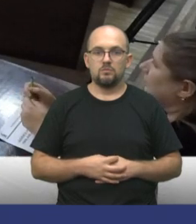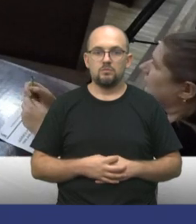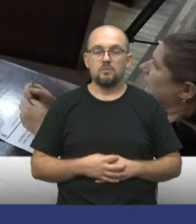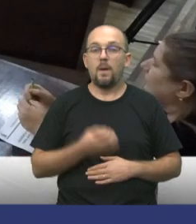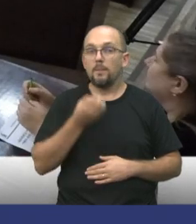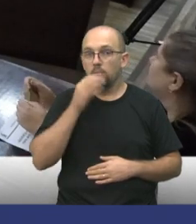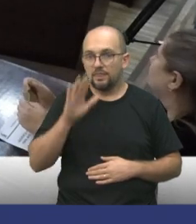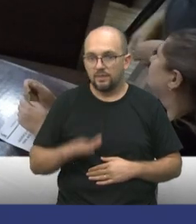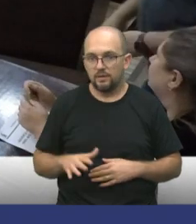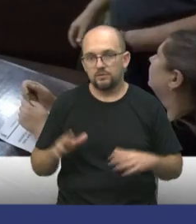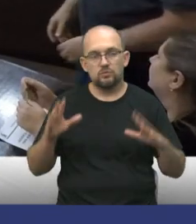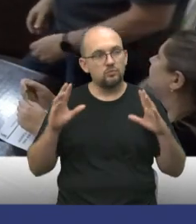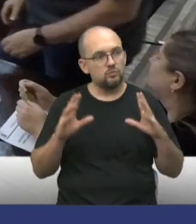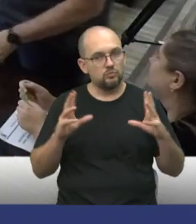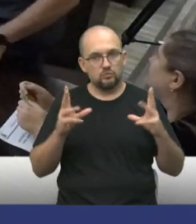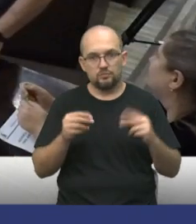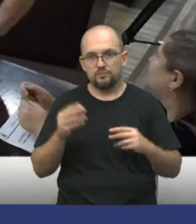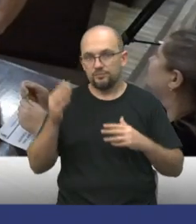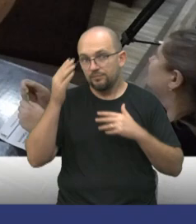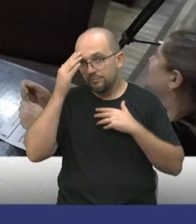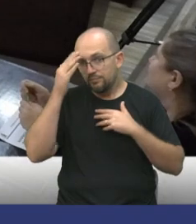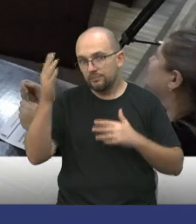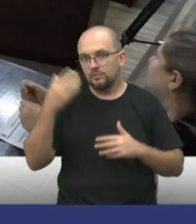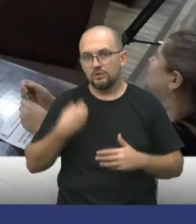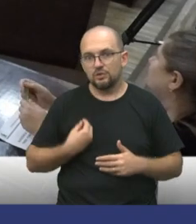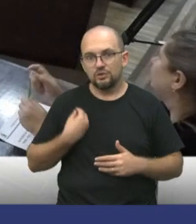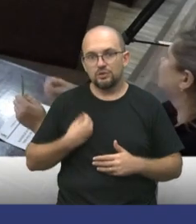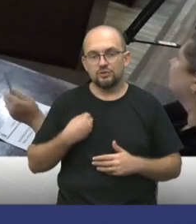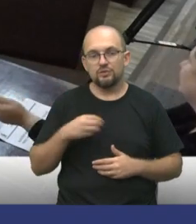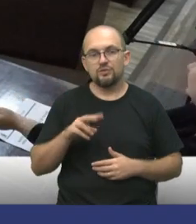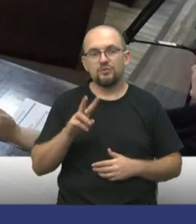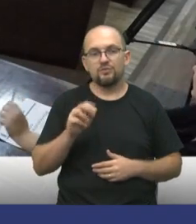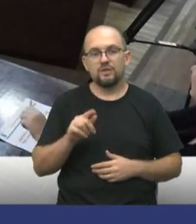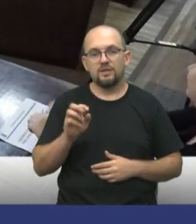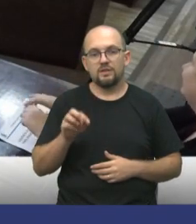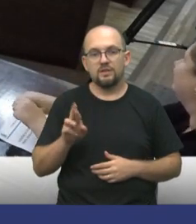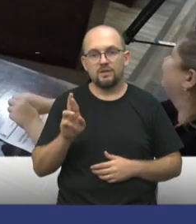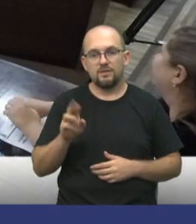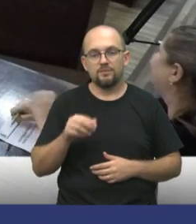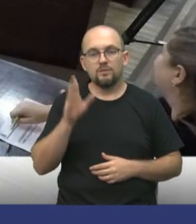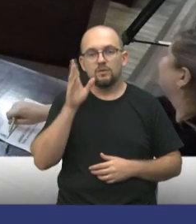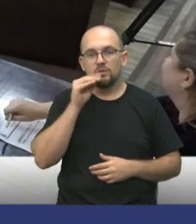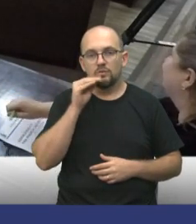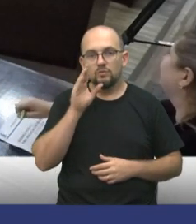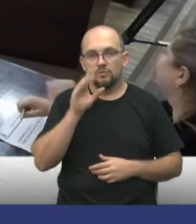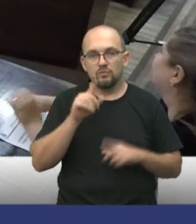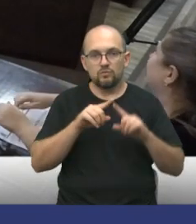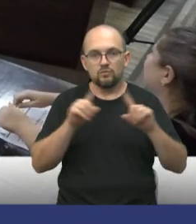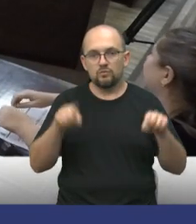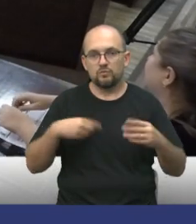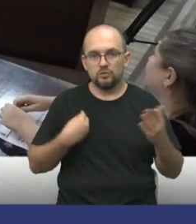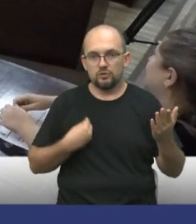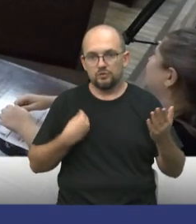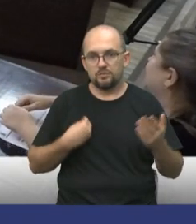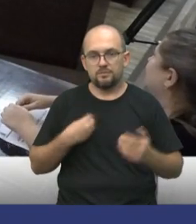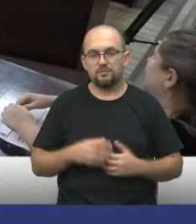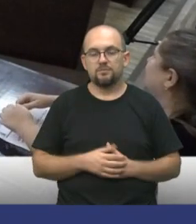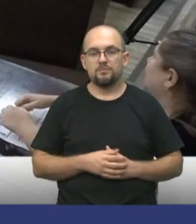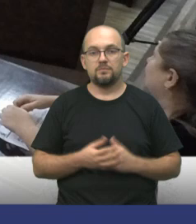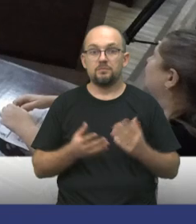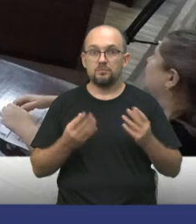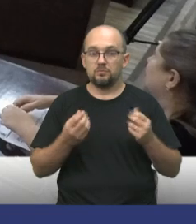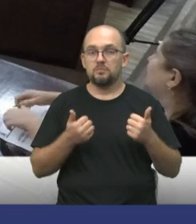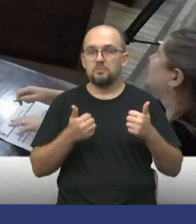Boa tarde a todos. Muito obrigado pela presença, Wagner, os funcionários, Márcio. Muito